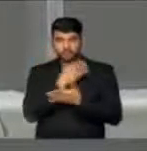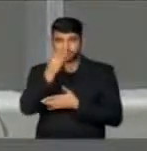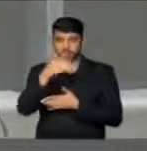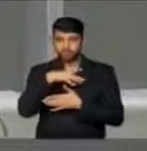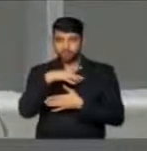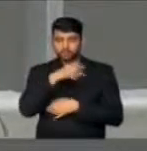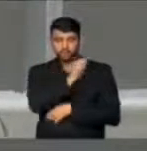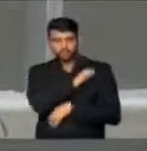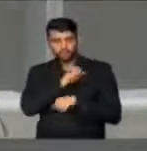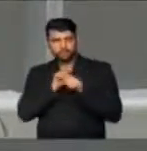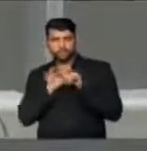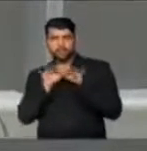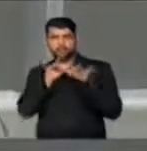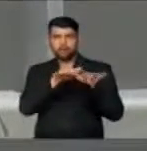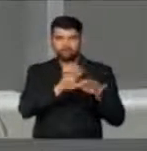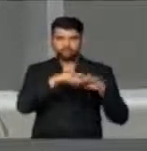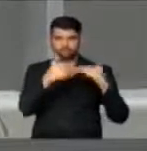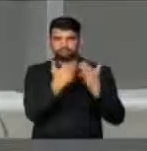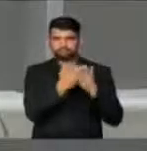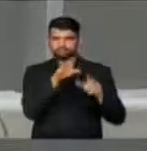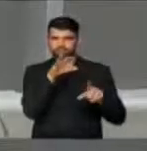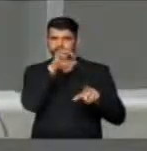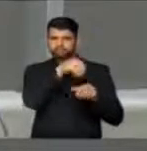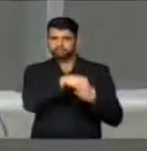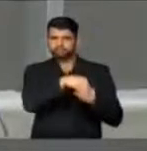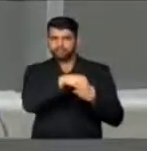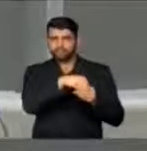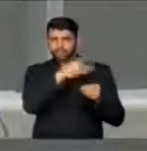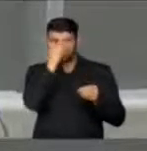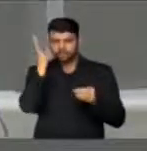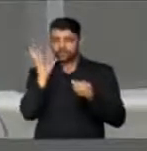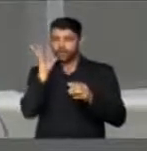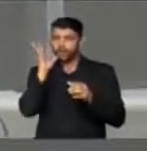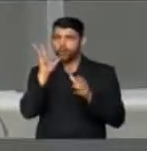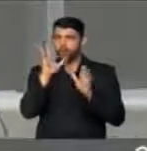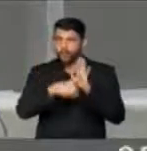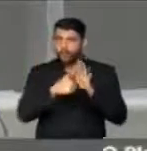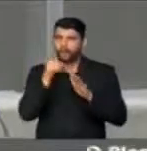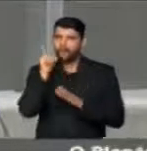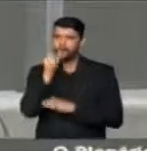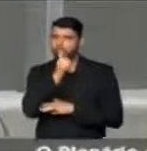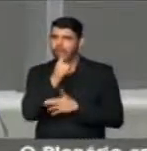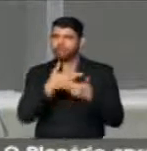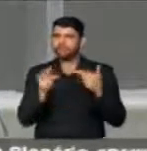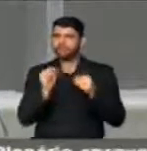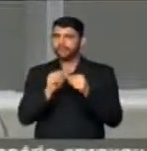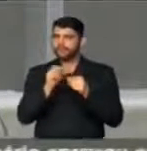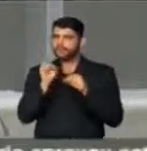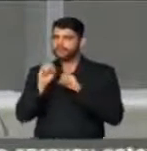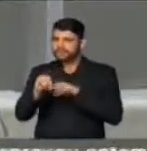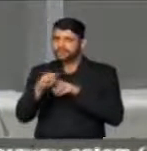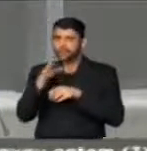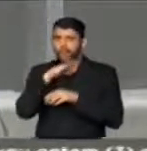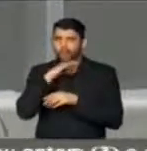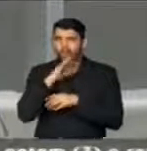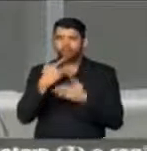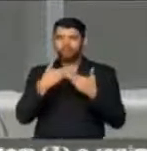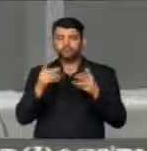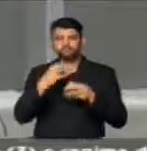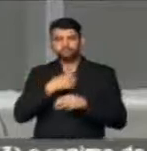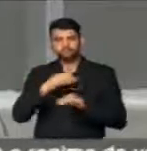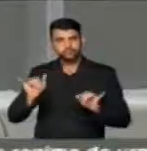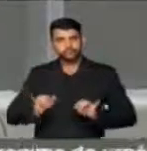estão ocupando as escolas, aqueles que roubaram a merenda escolar, aqueles que dão péssima qualidade de ensino, estão